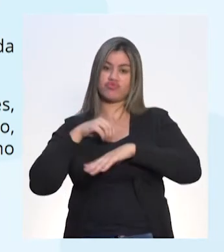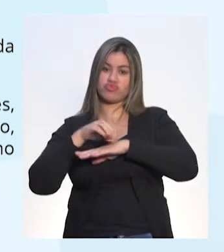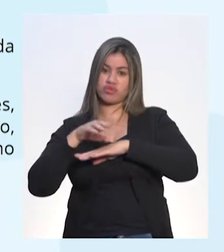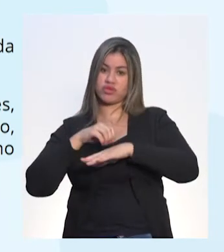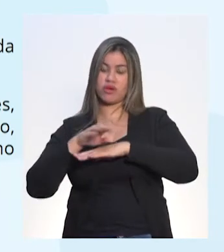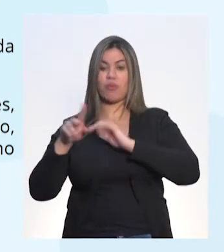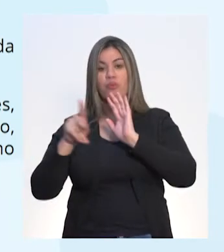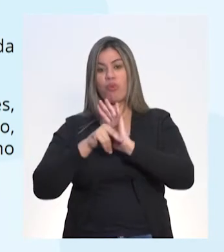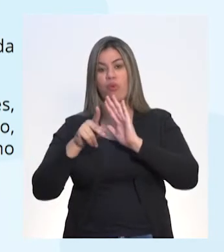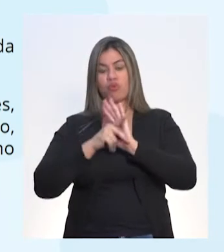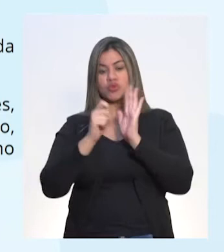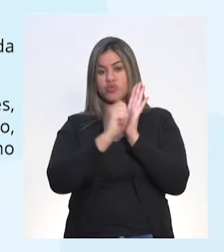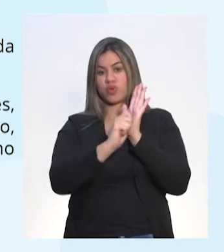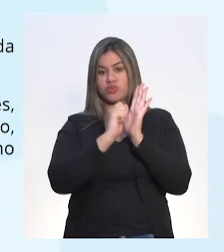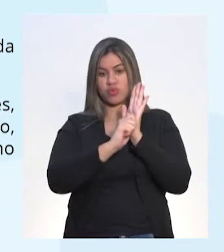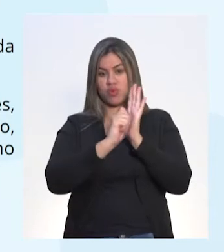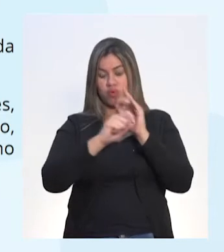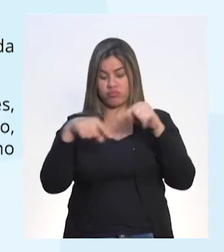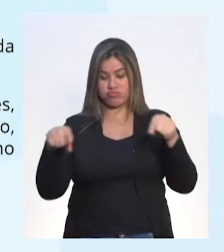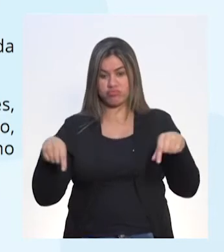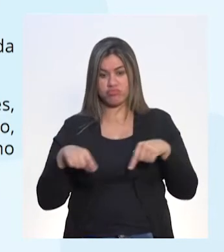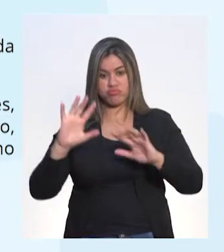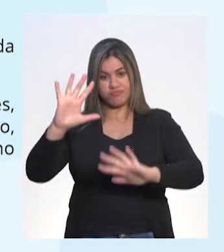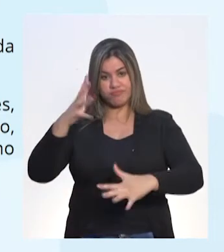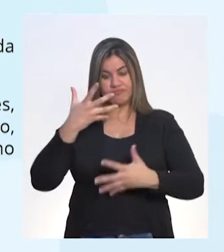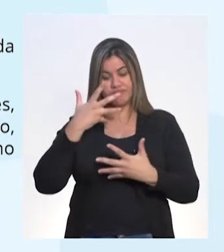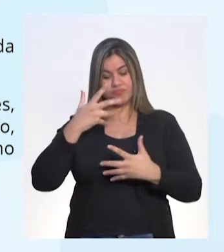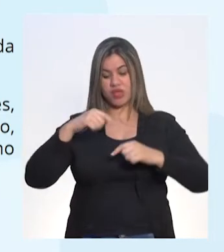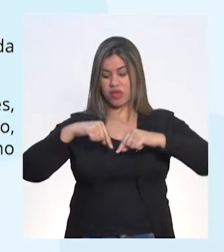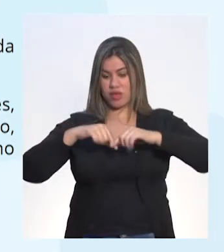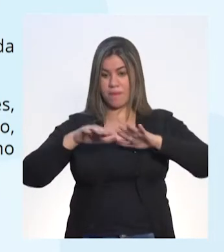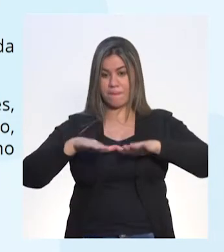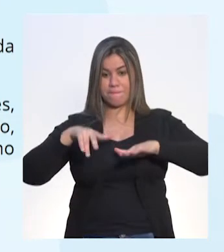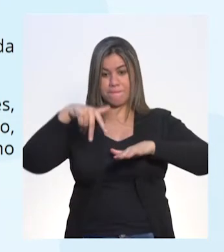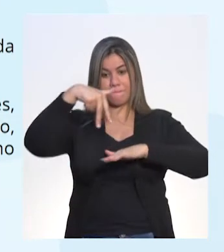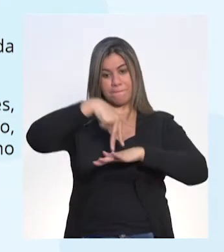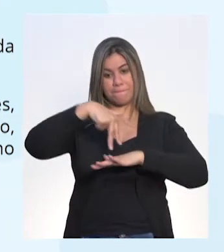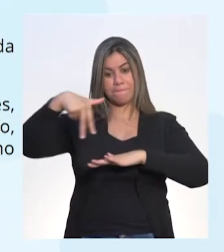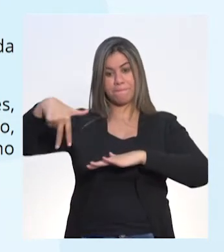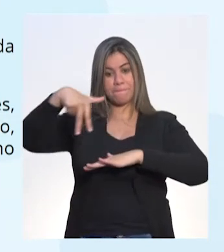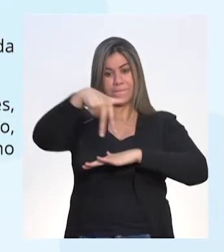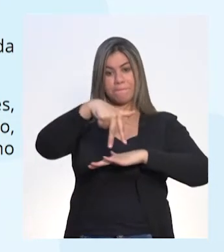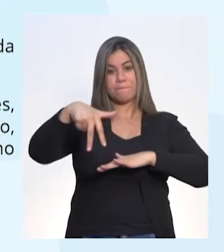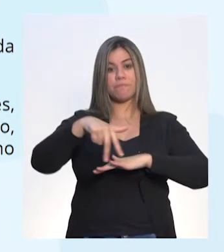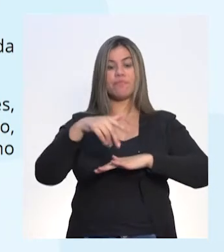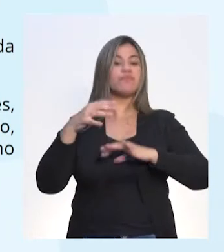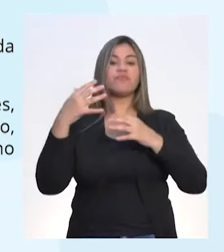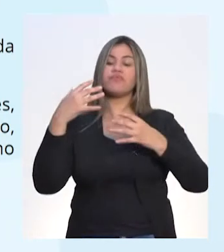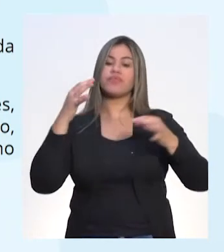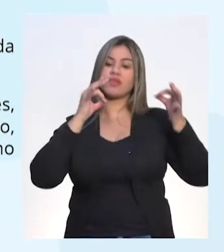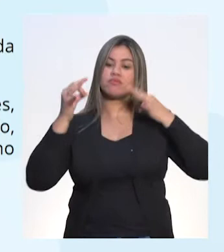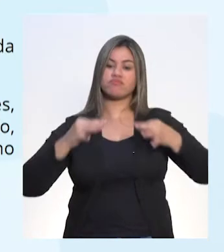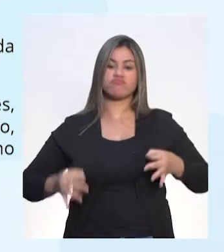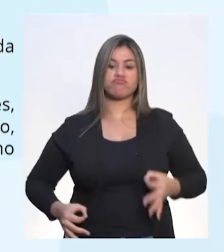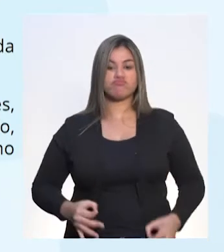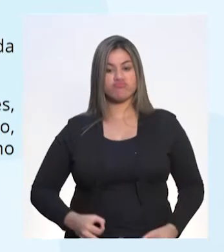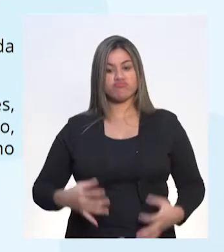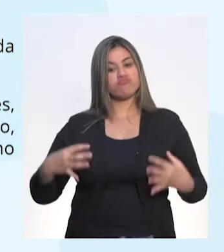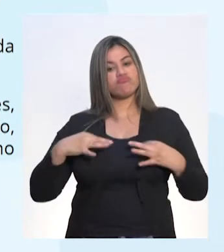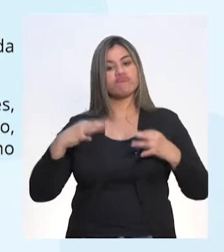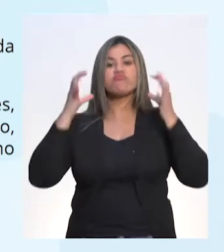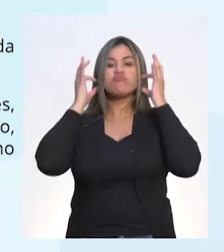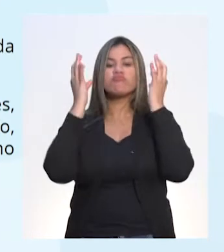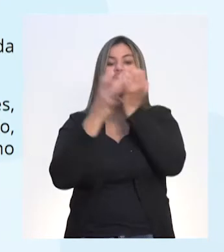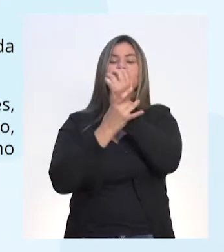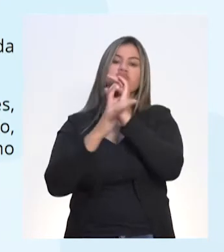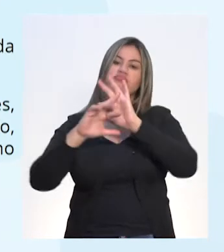do autor em relação a cenário, marcação de palco, disposição dos adereços de cena, ou mesmo